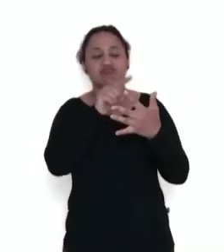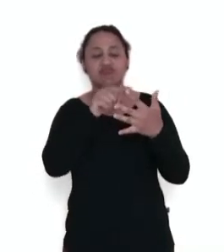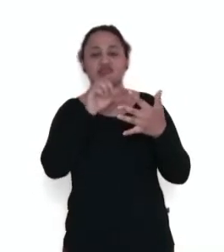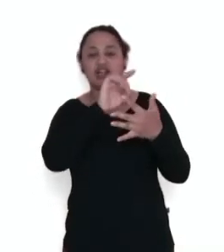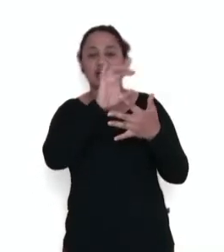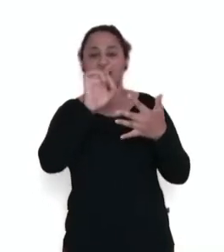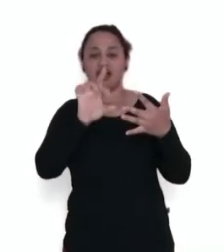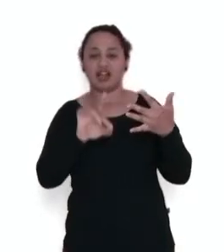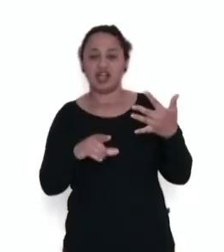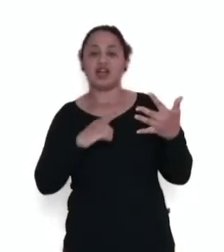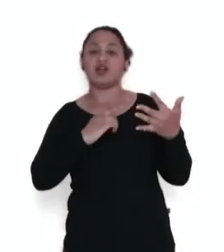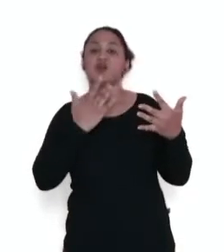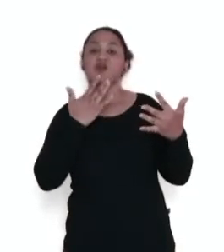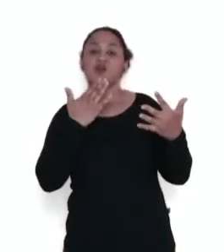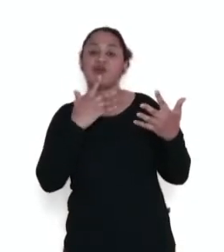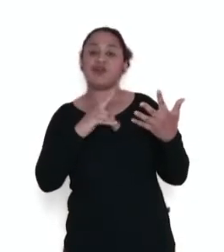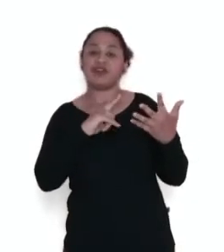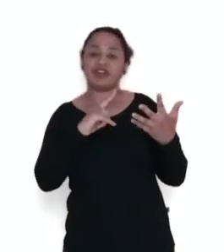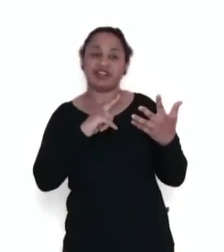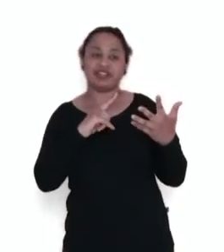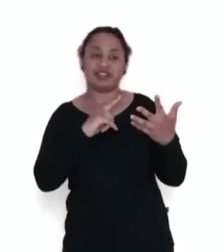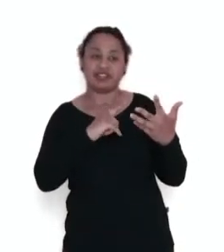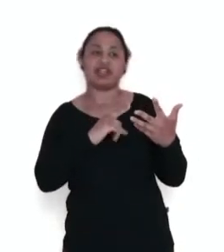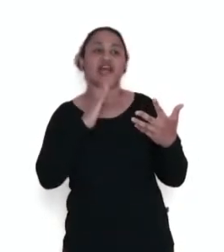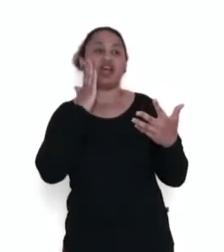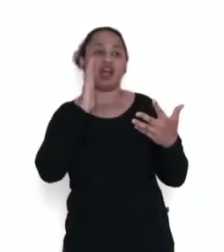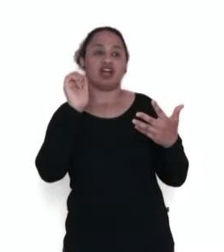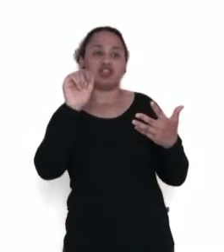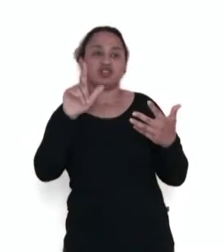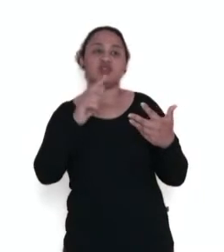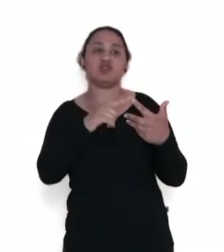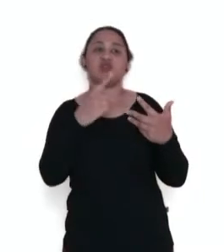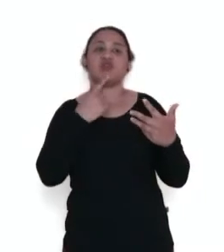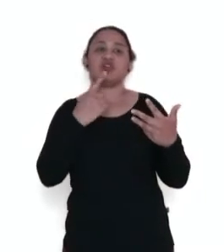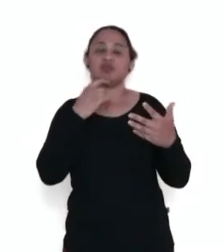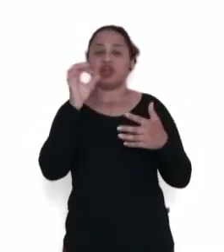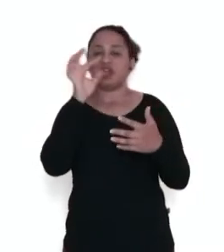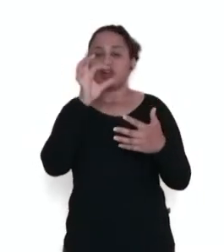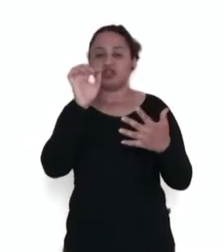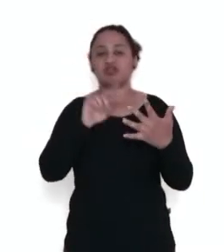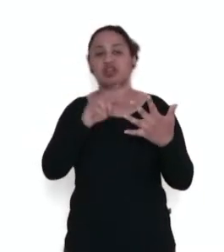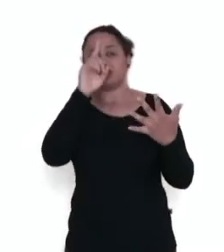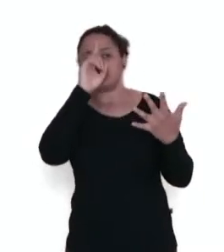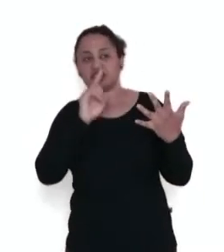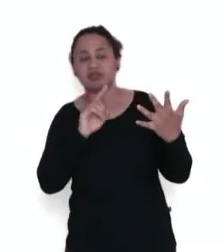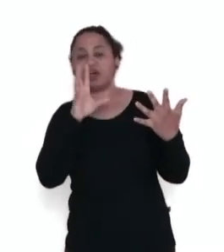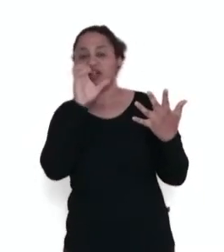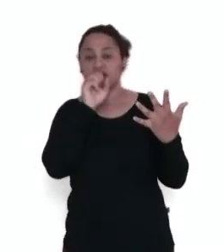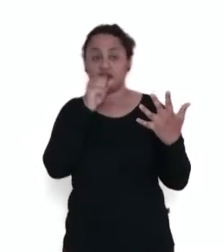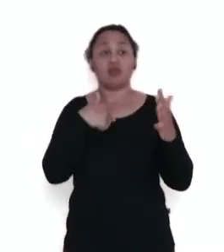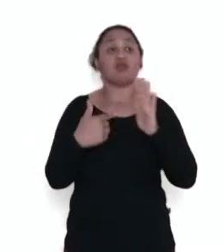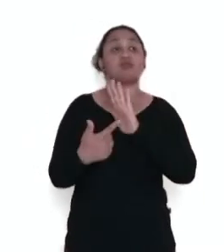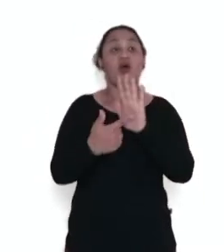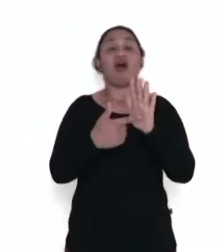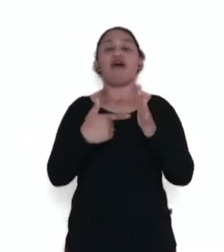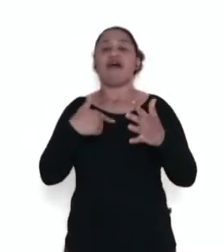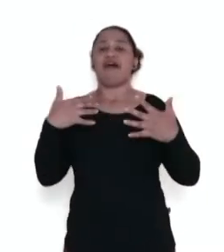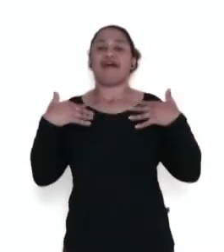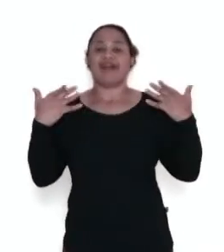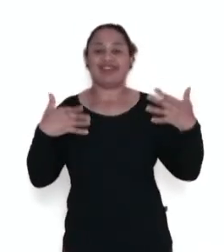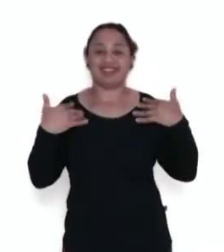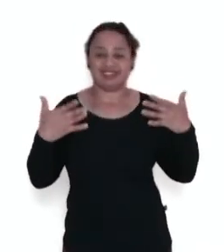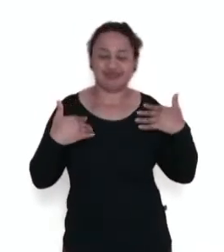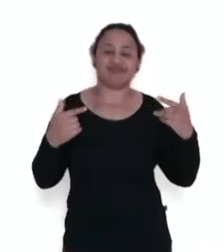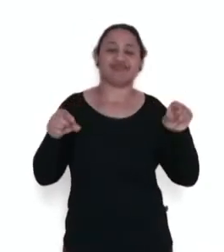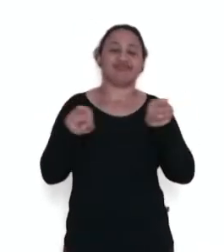essas cores que nós vimos, azul, vermelho, verde, amarelo e laranja, tem o sentido lúdico de expressar a alegria e deve